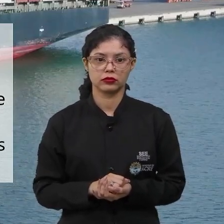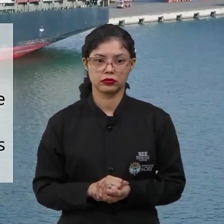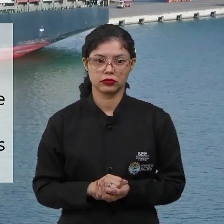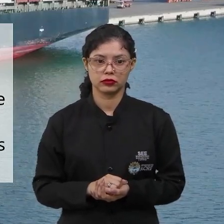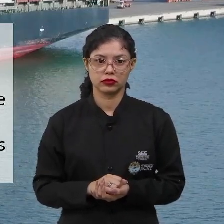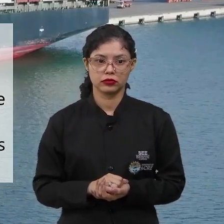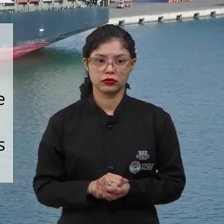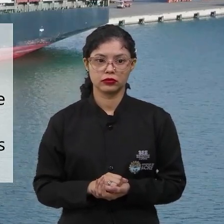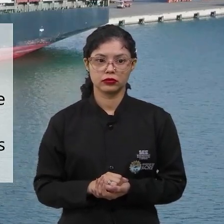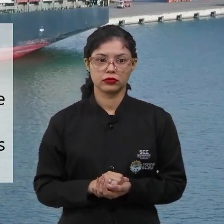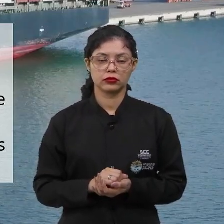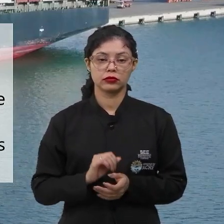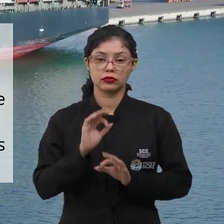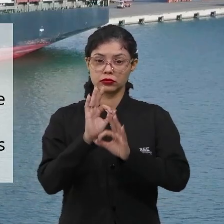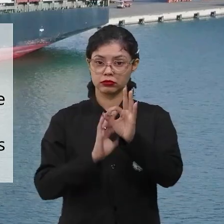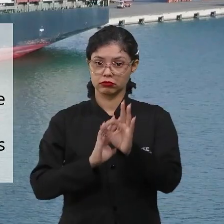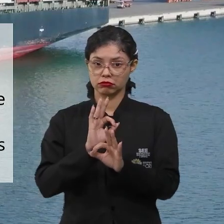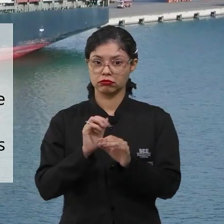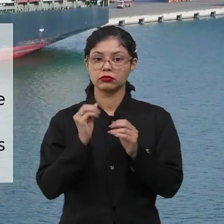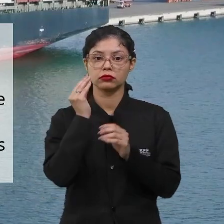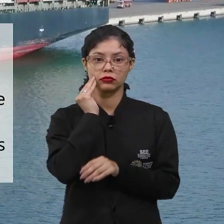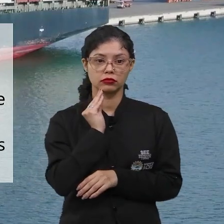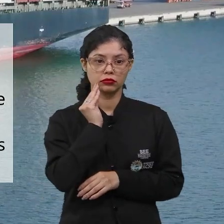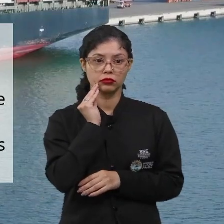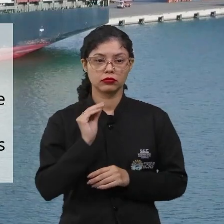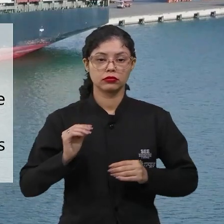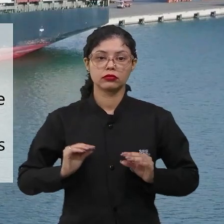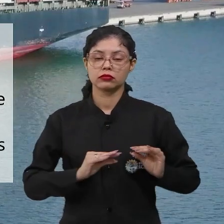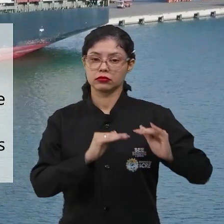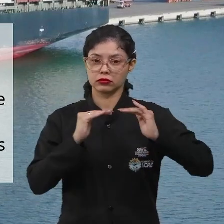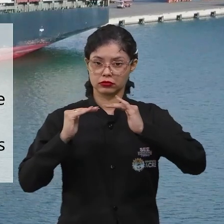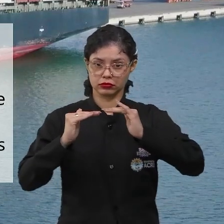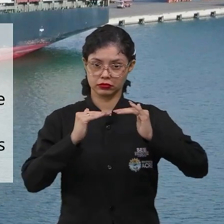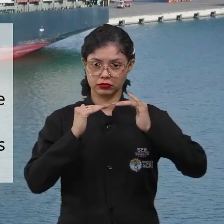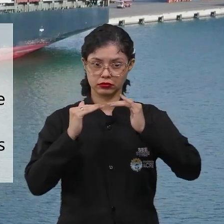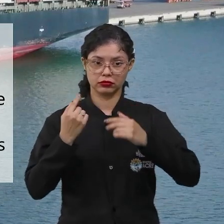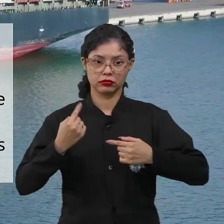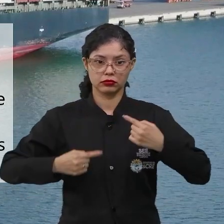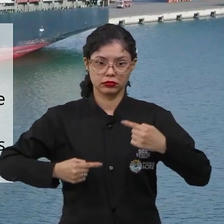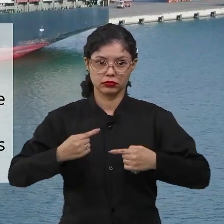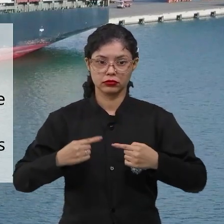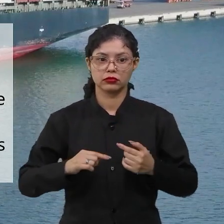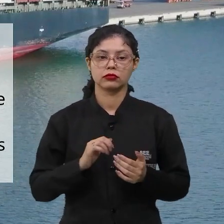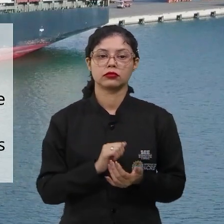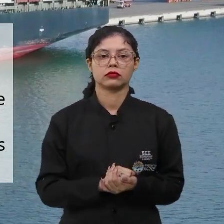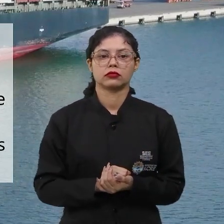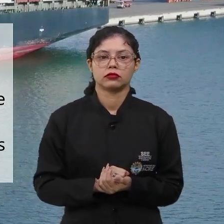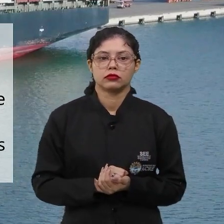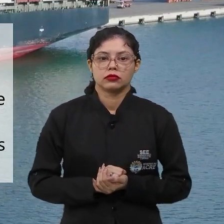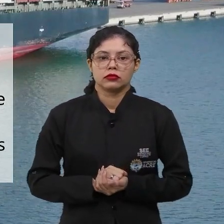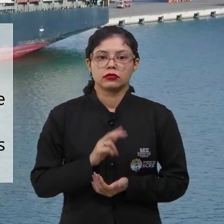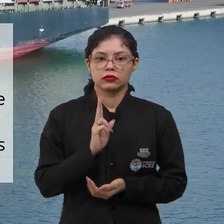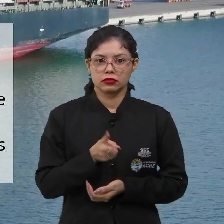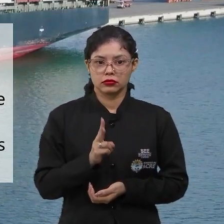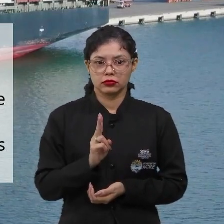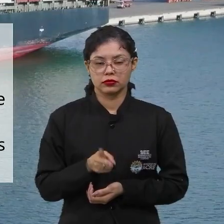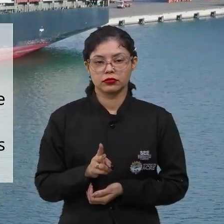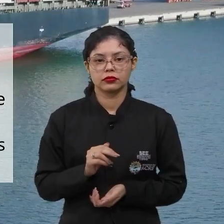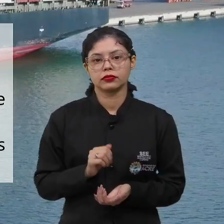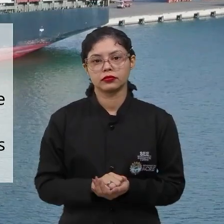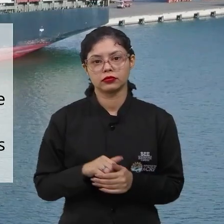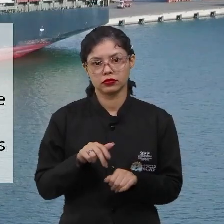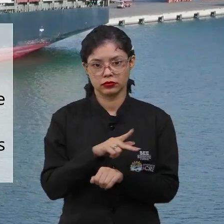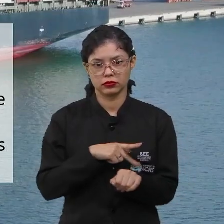organismos internacionais, eles tentam mediar conflitos, mas o equilíbrio de interesse nem